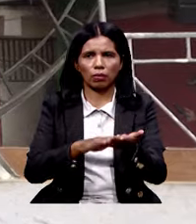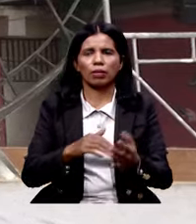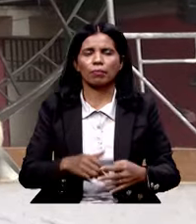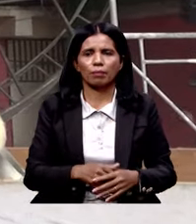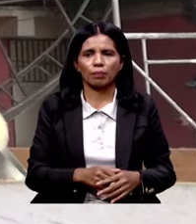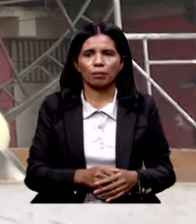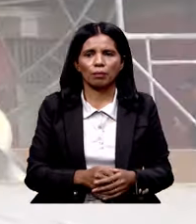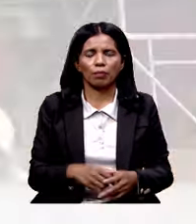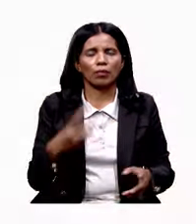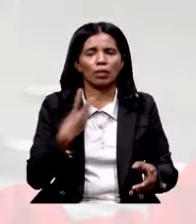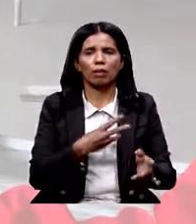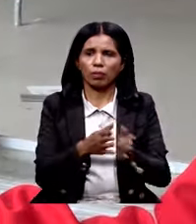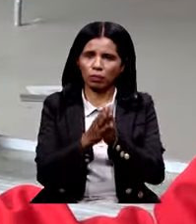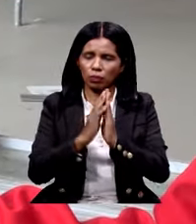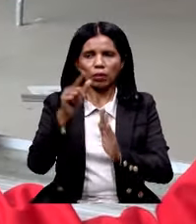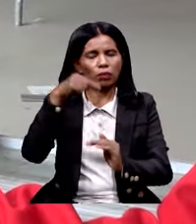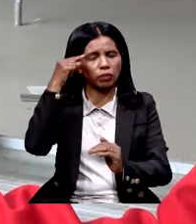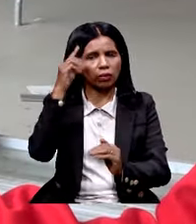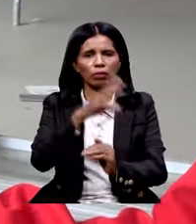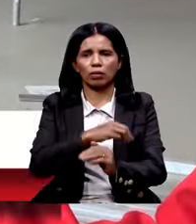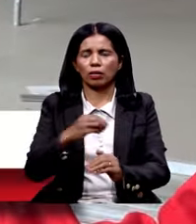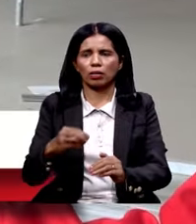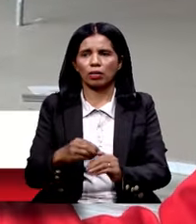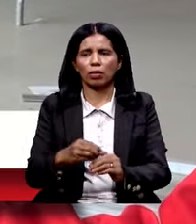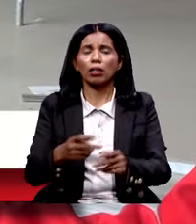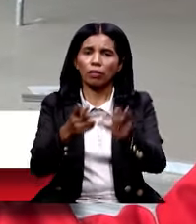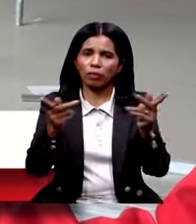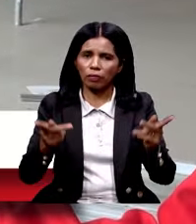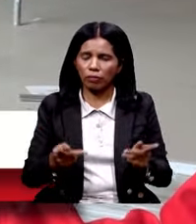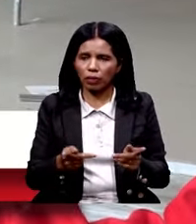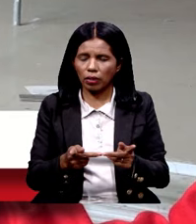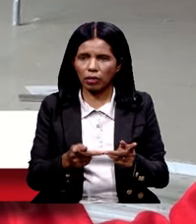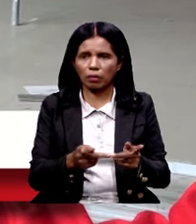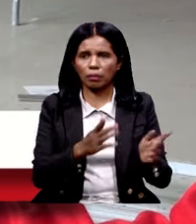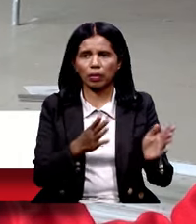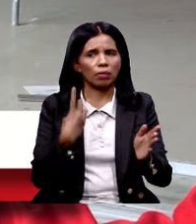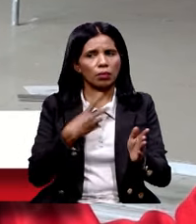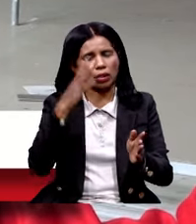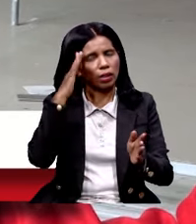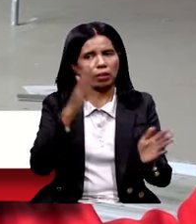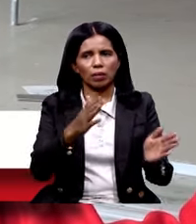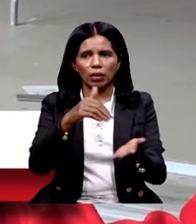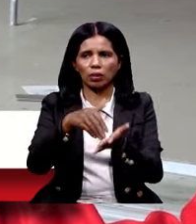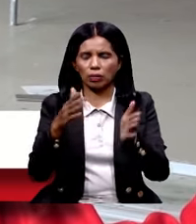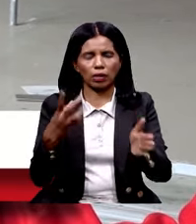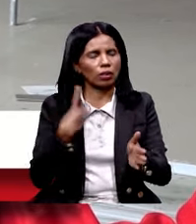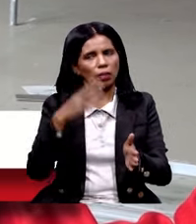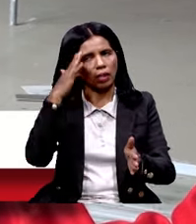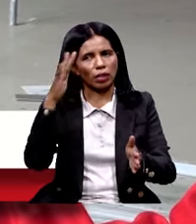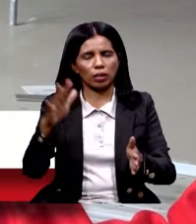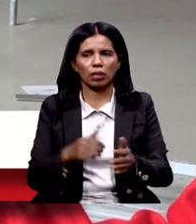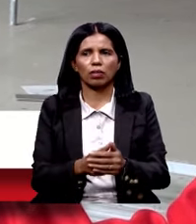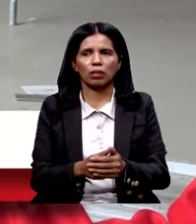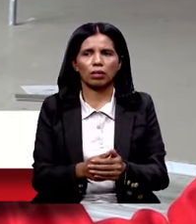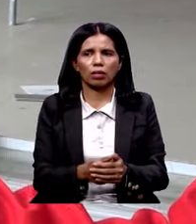A musuba governo atu fati ne be processo amlatene anudar restaurante amlatene ne